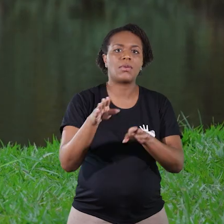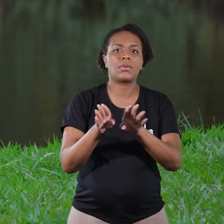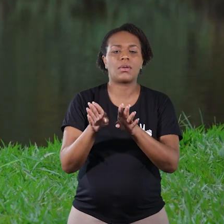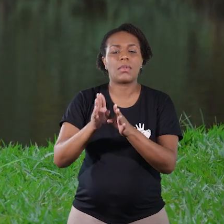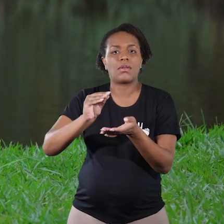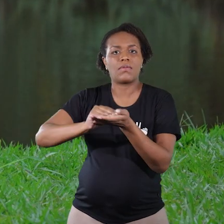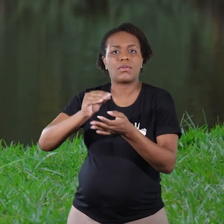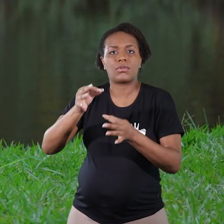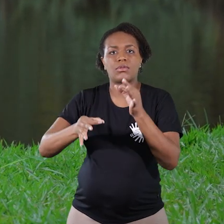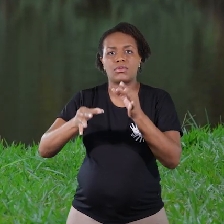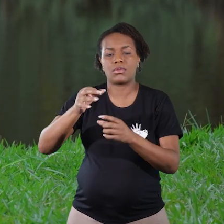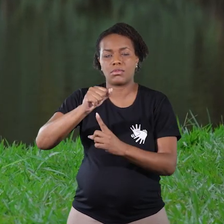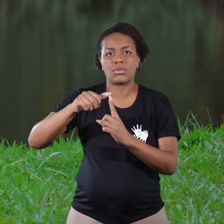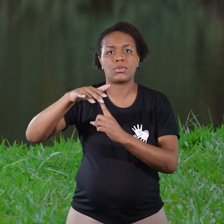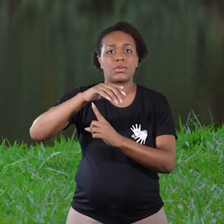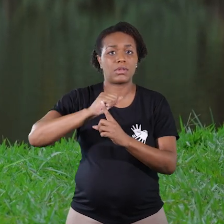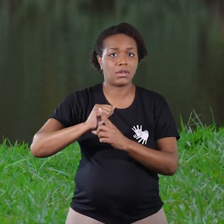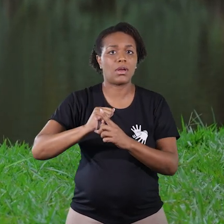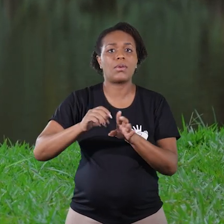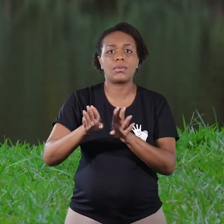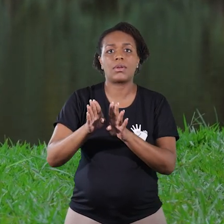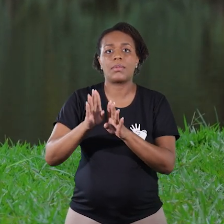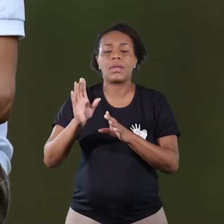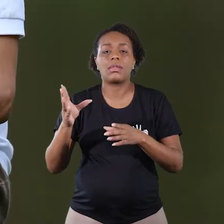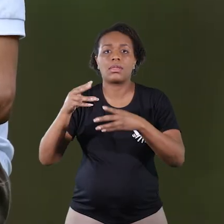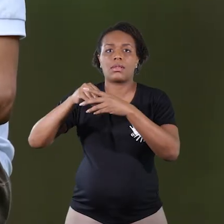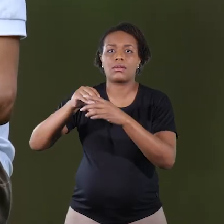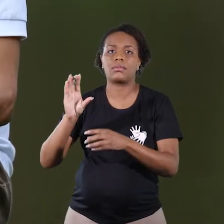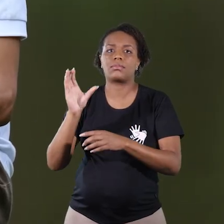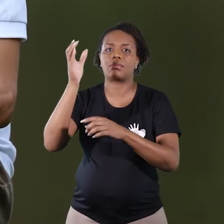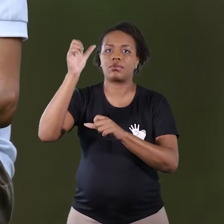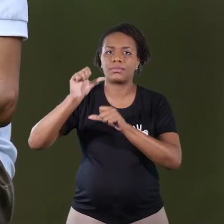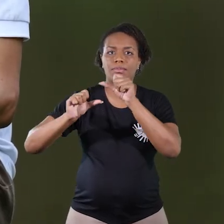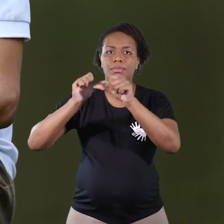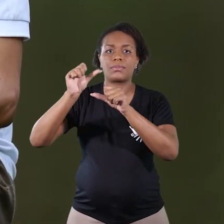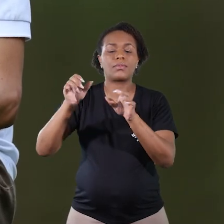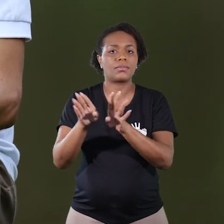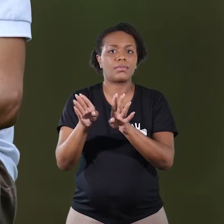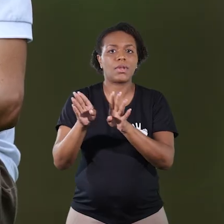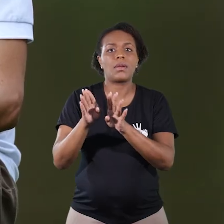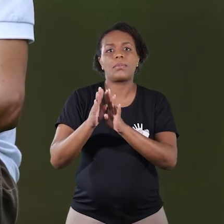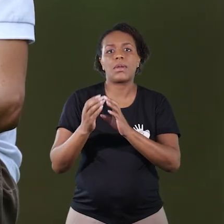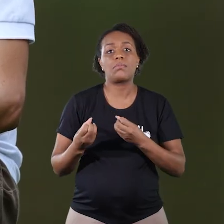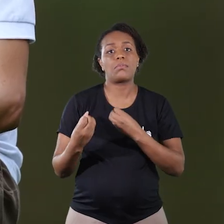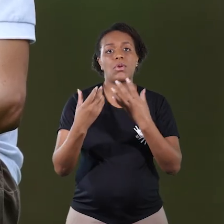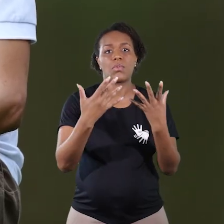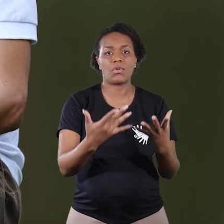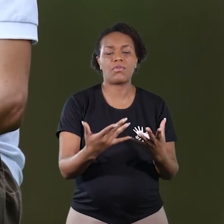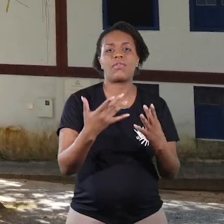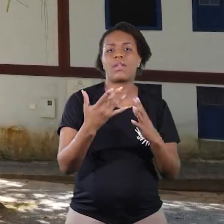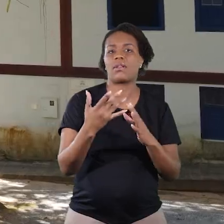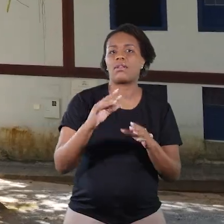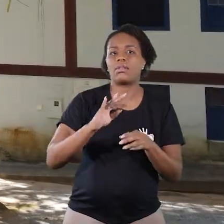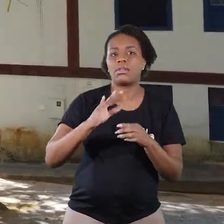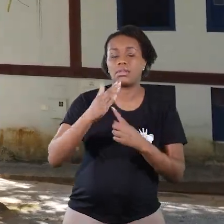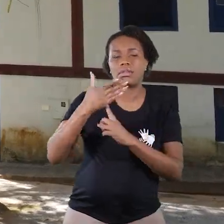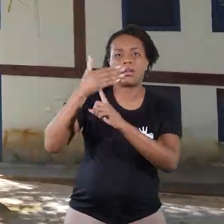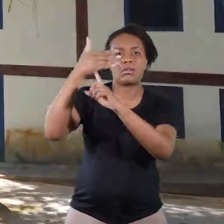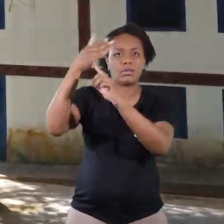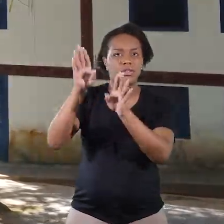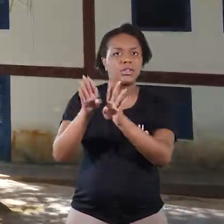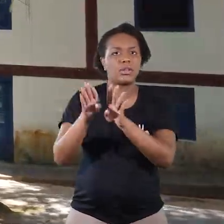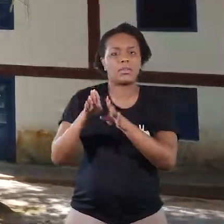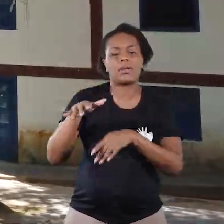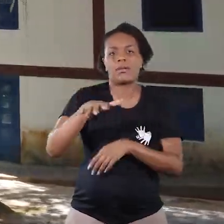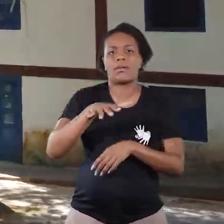sociais dentro das questões das mudanças climáticas, para além de prover soluções técnico-científicas para esses dilemas que a